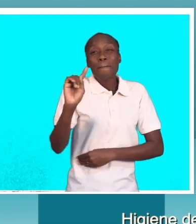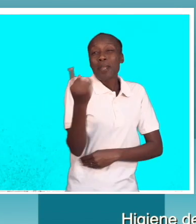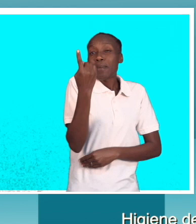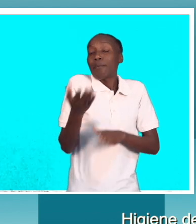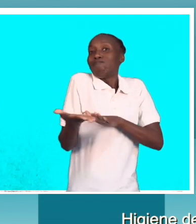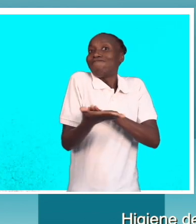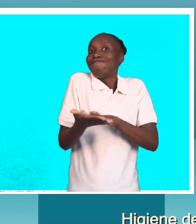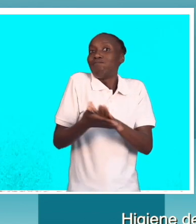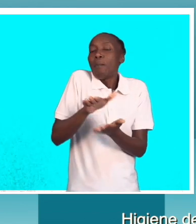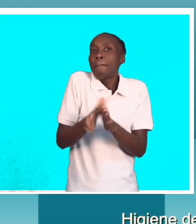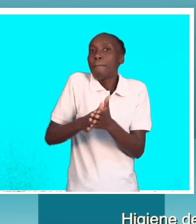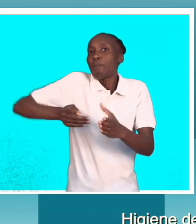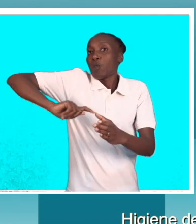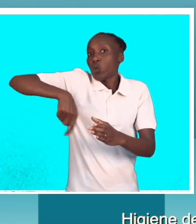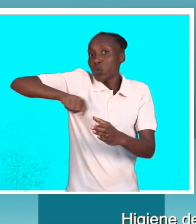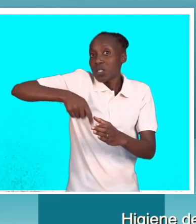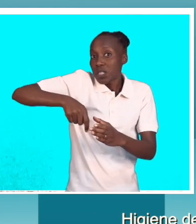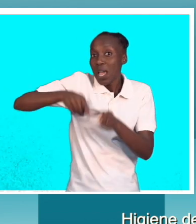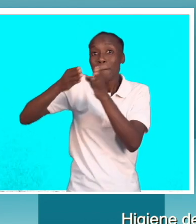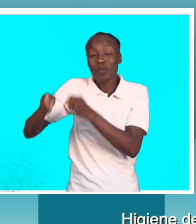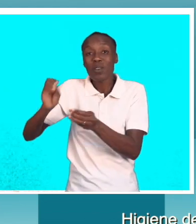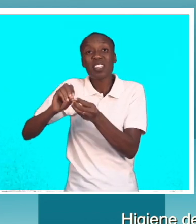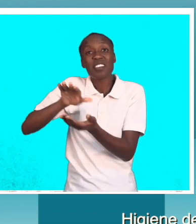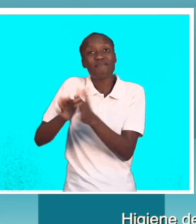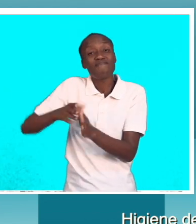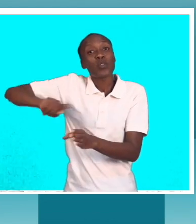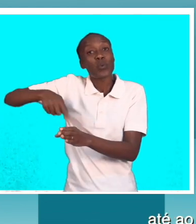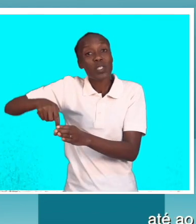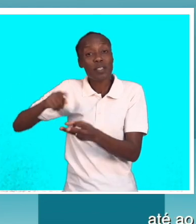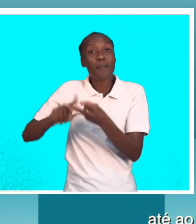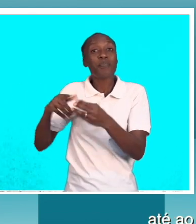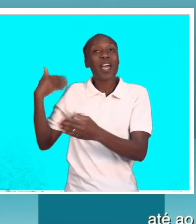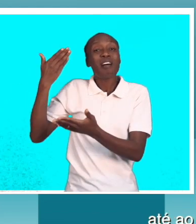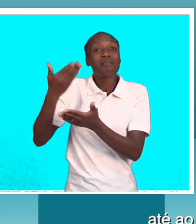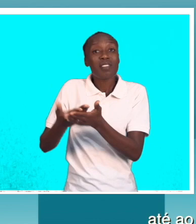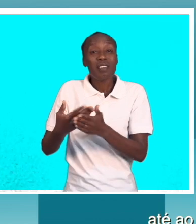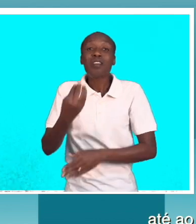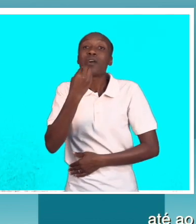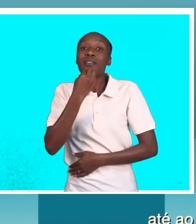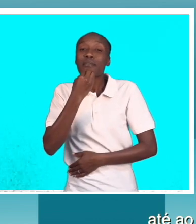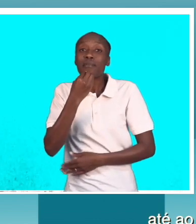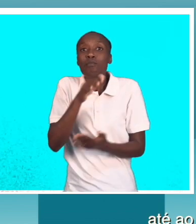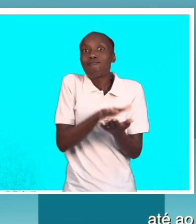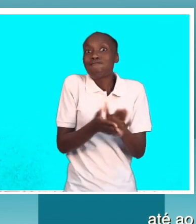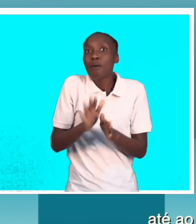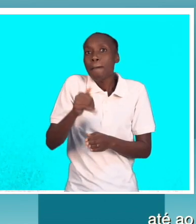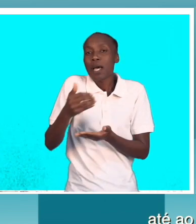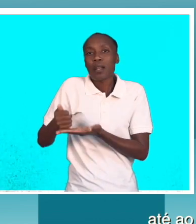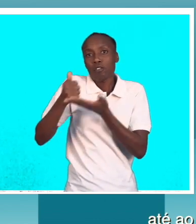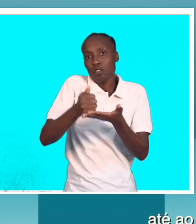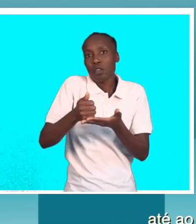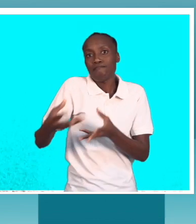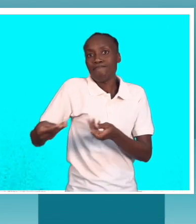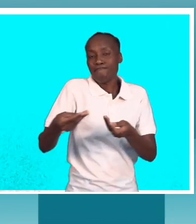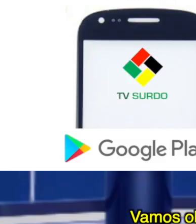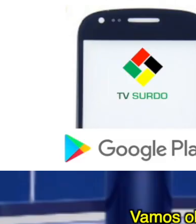para o pré-preparo na cozinha, pelos cozinheiros, até ao alimento pronto para se